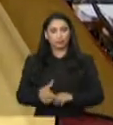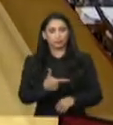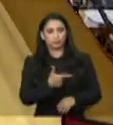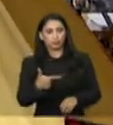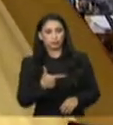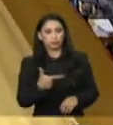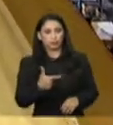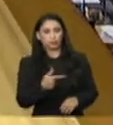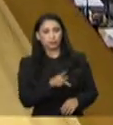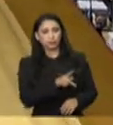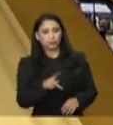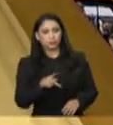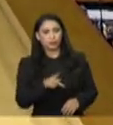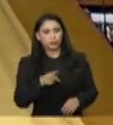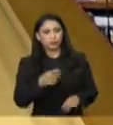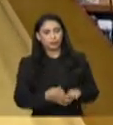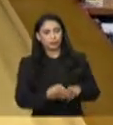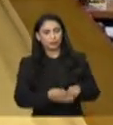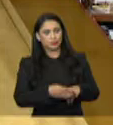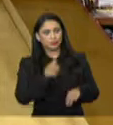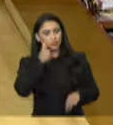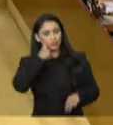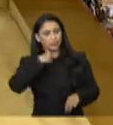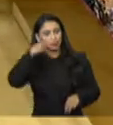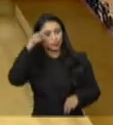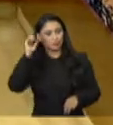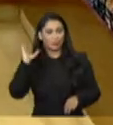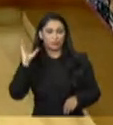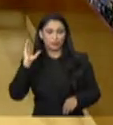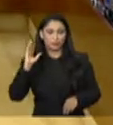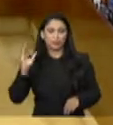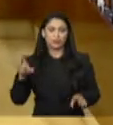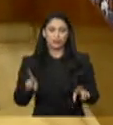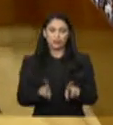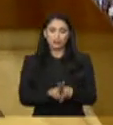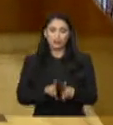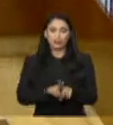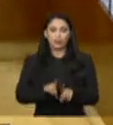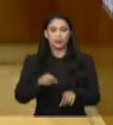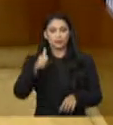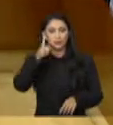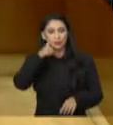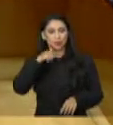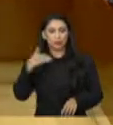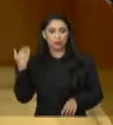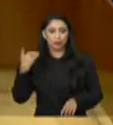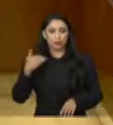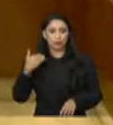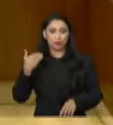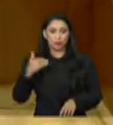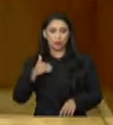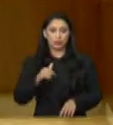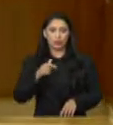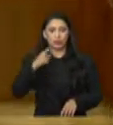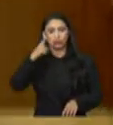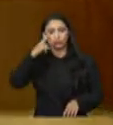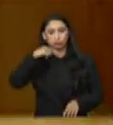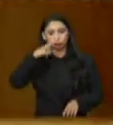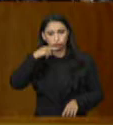toga preta por cima da roupa a toga preta tem mangas largas e